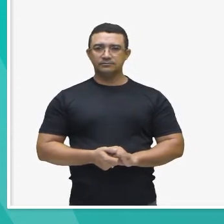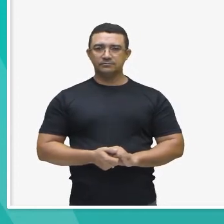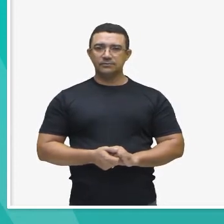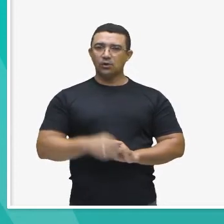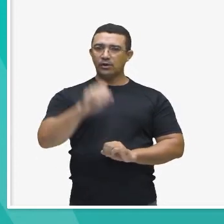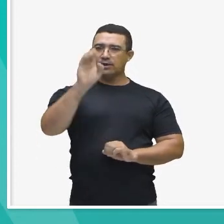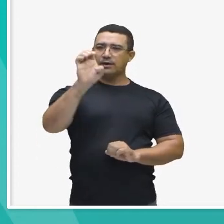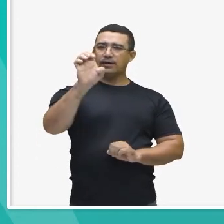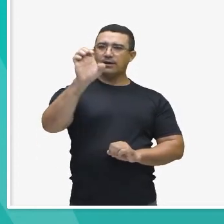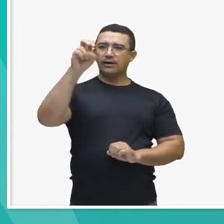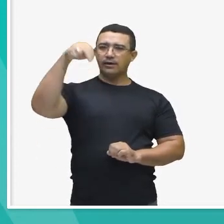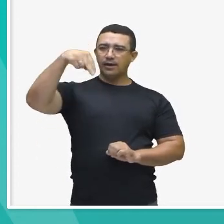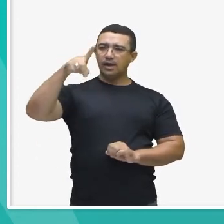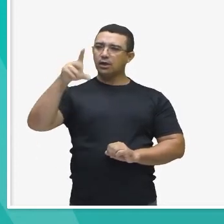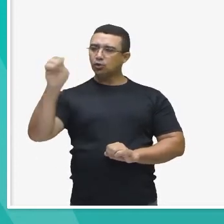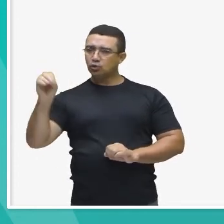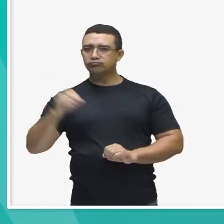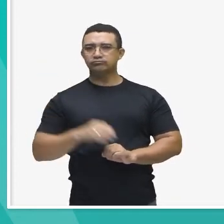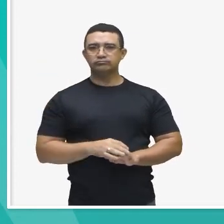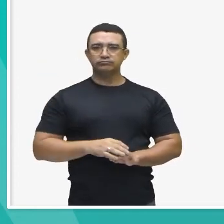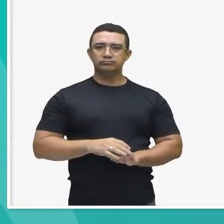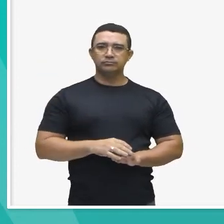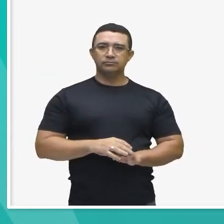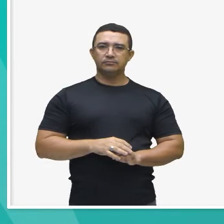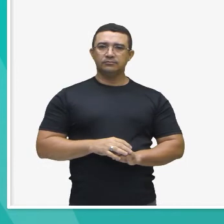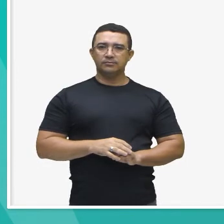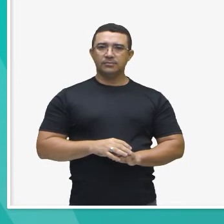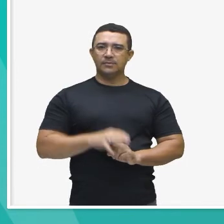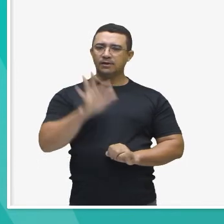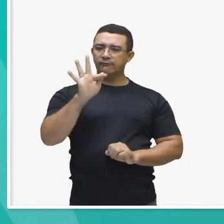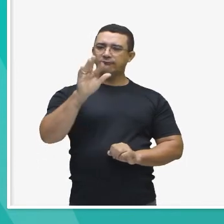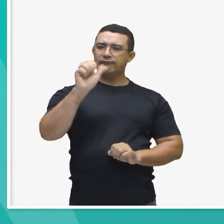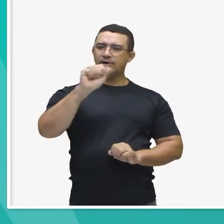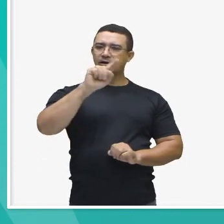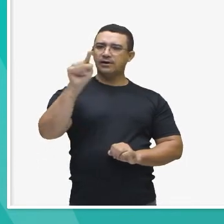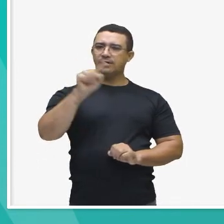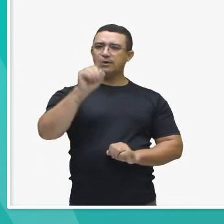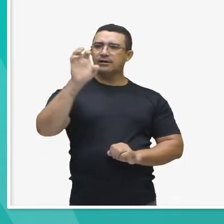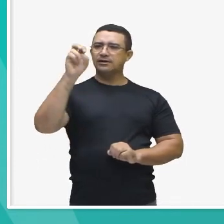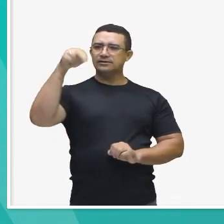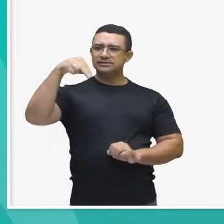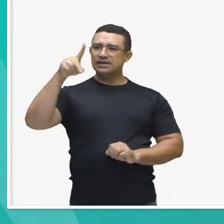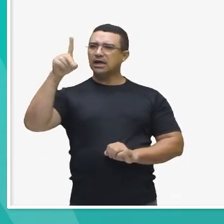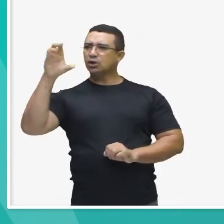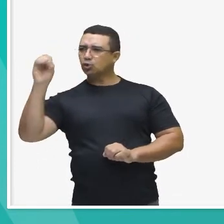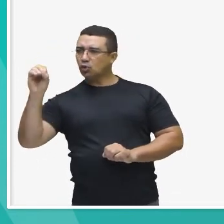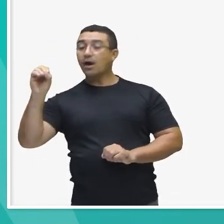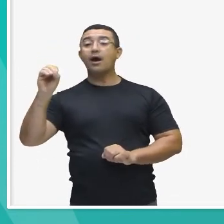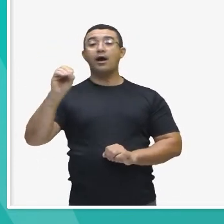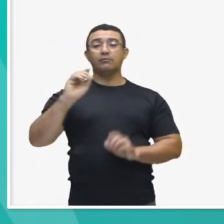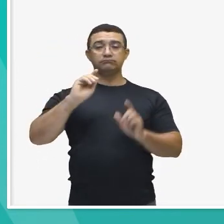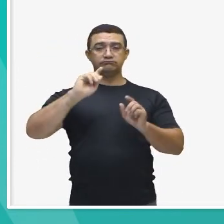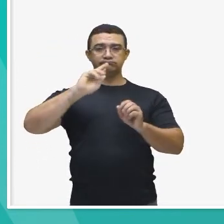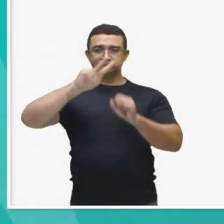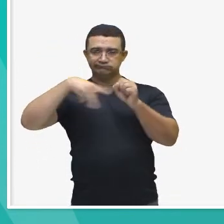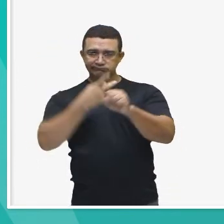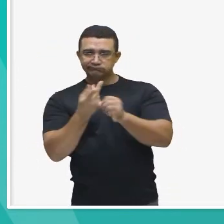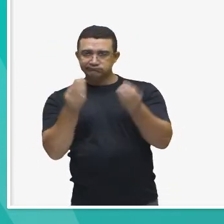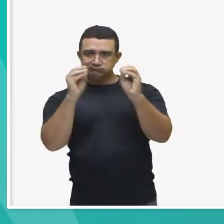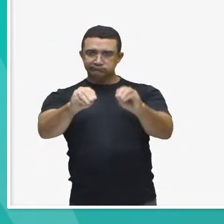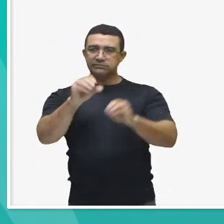endo, ó. Endo. Fazendo-se. Então, a colocação aí